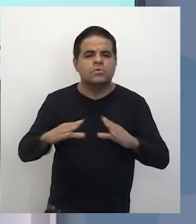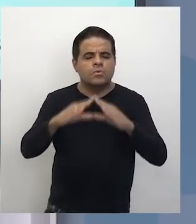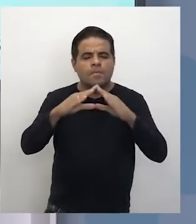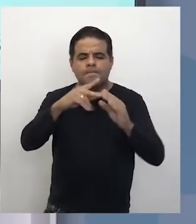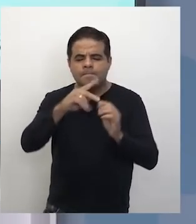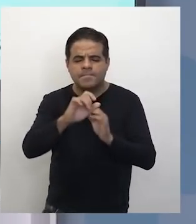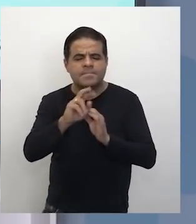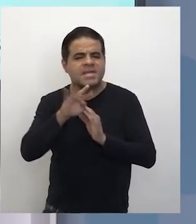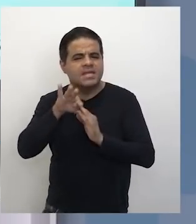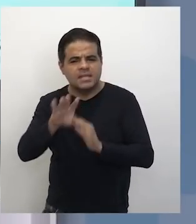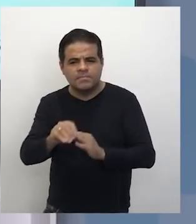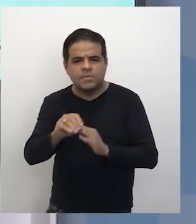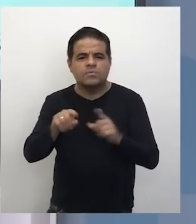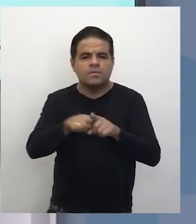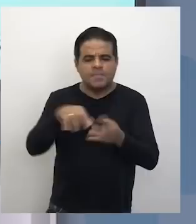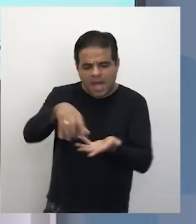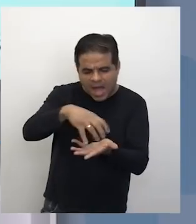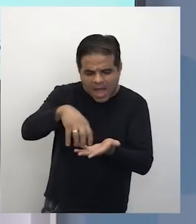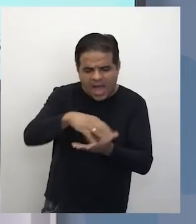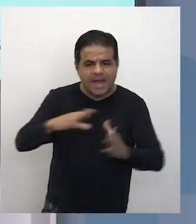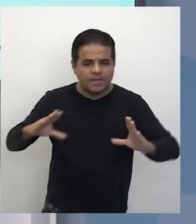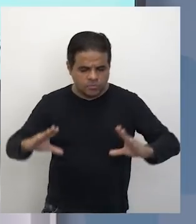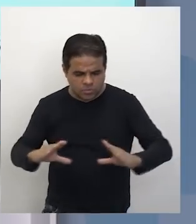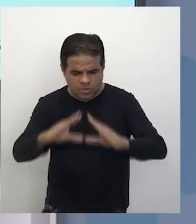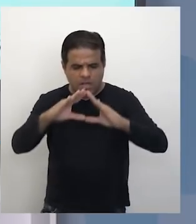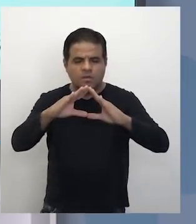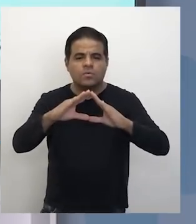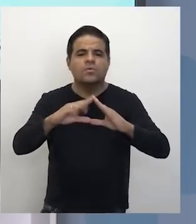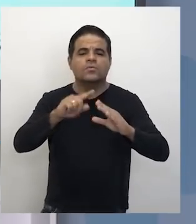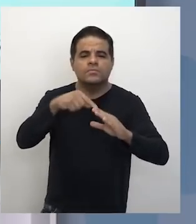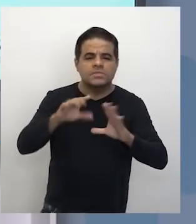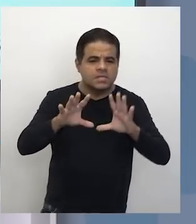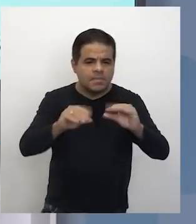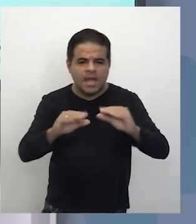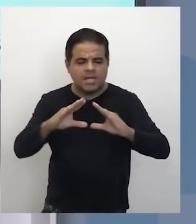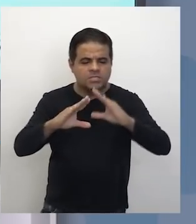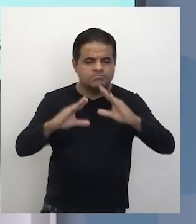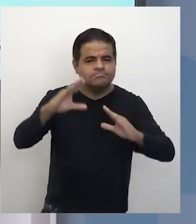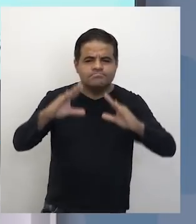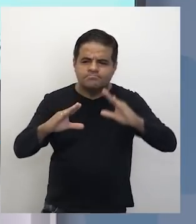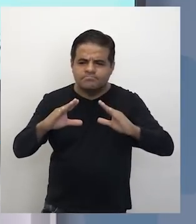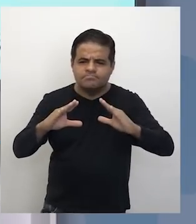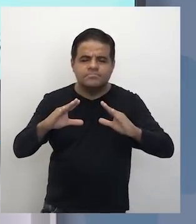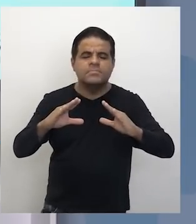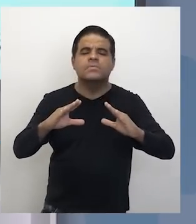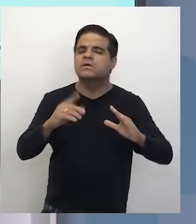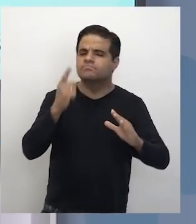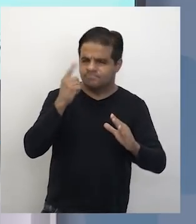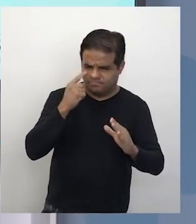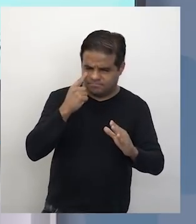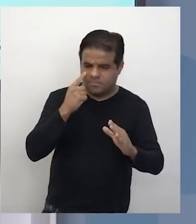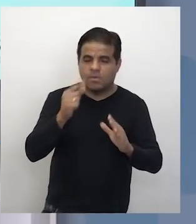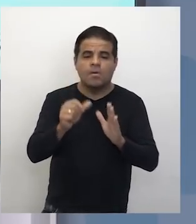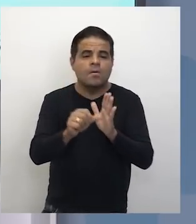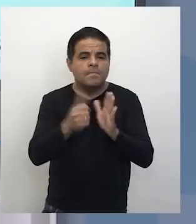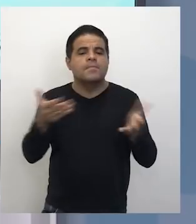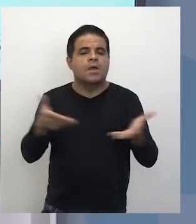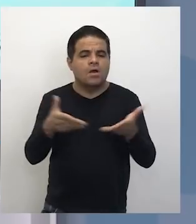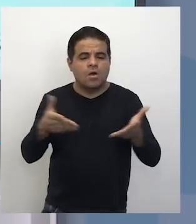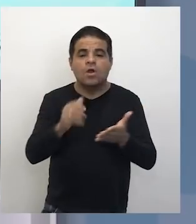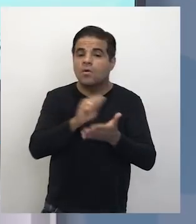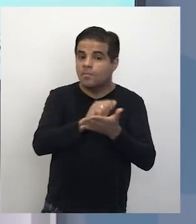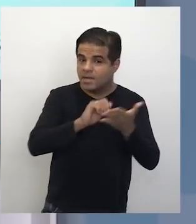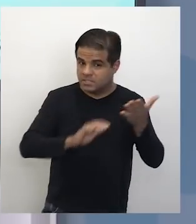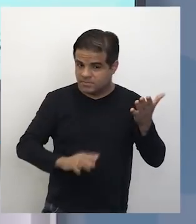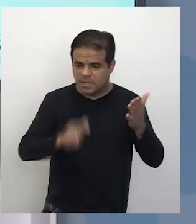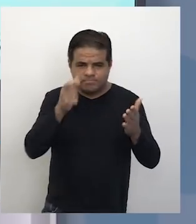e o que acontece com a área do triângulo quando a gente mexer no lado proporcionalmente. Então, vamos fazer, em primeiro momento, uma